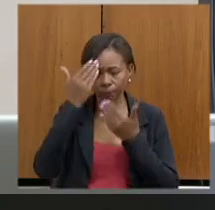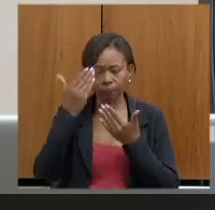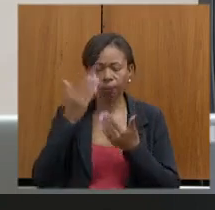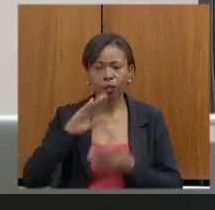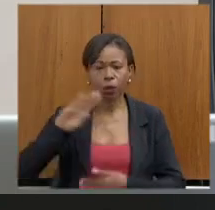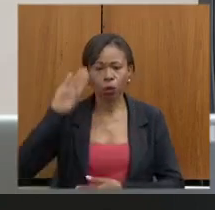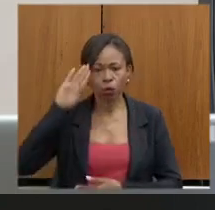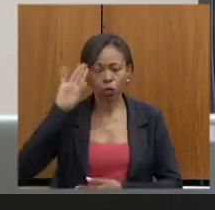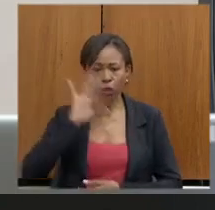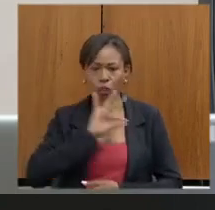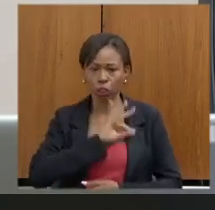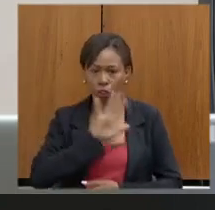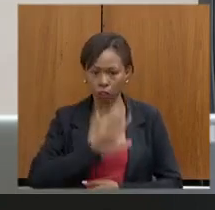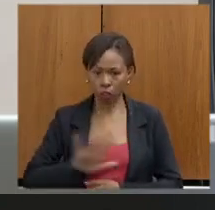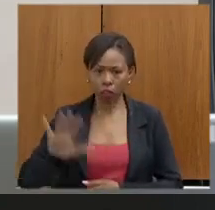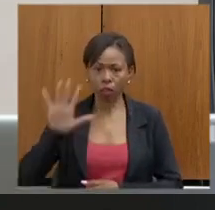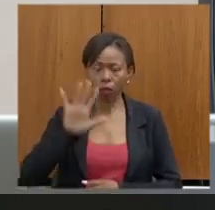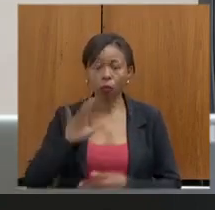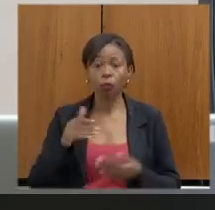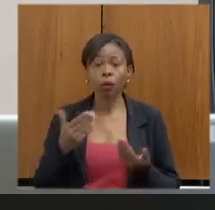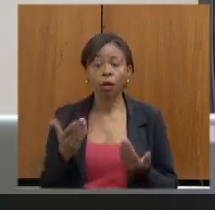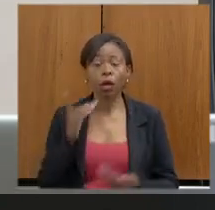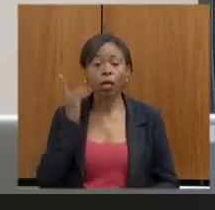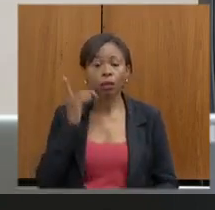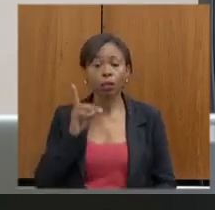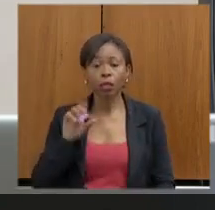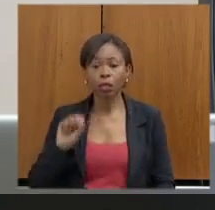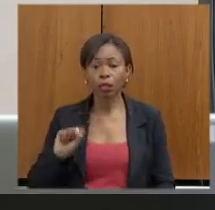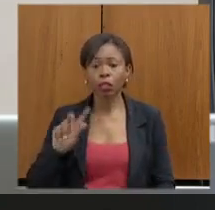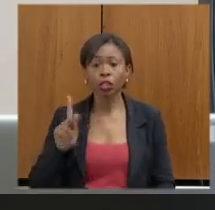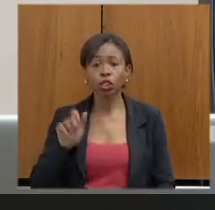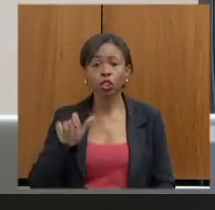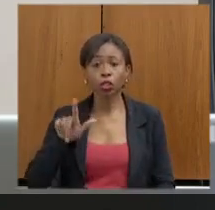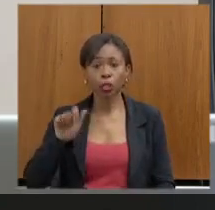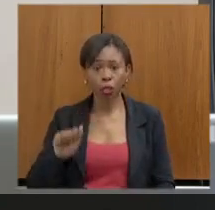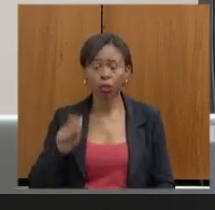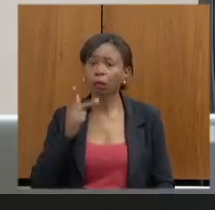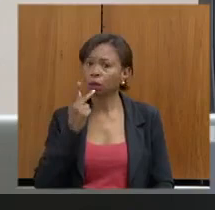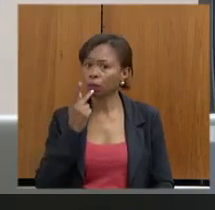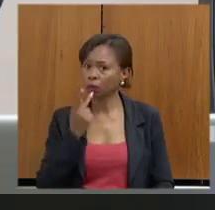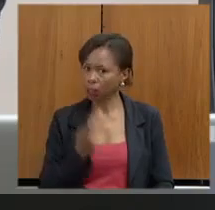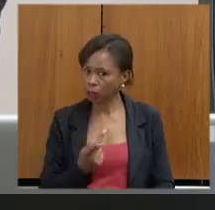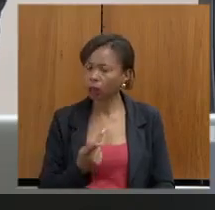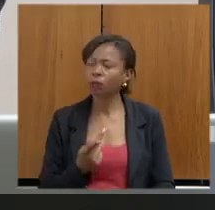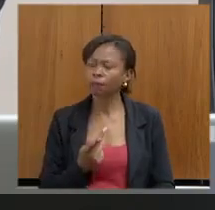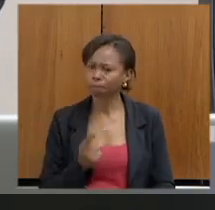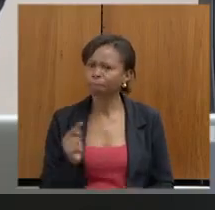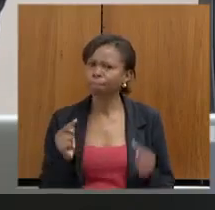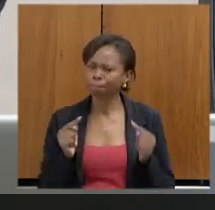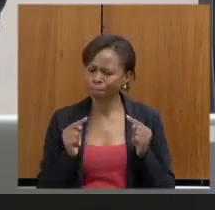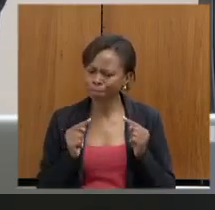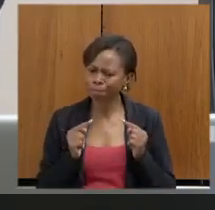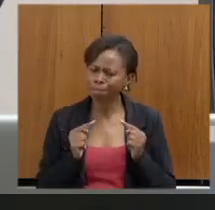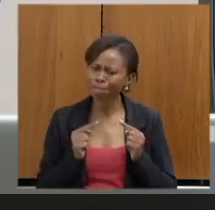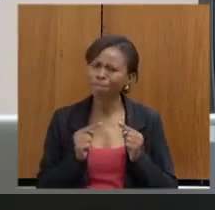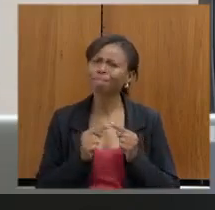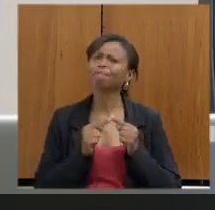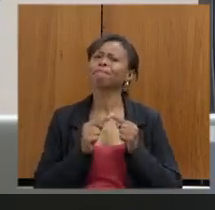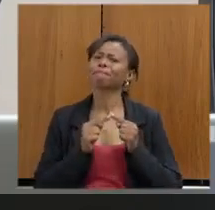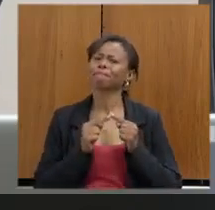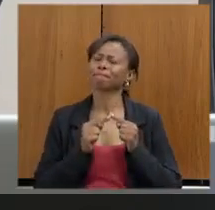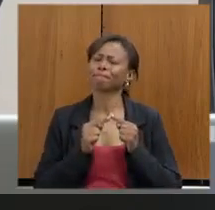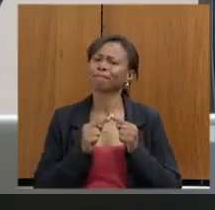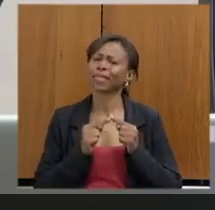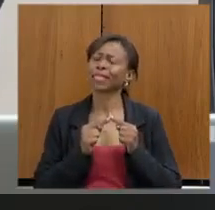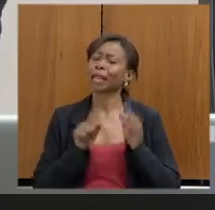da Polícia Militar a deputada a delegada cheira Comandante fez no questionamento que é exatamente a pergunta